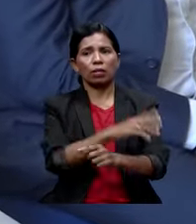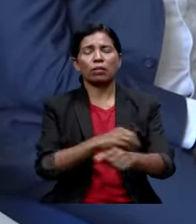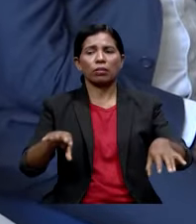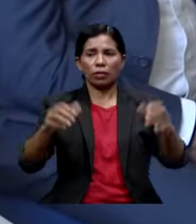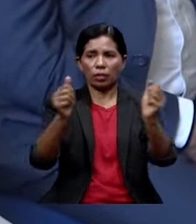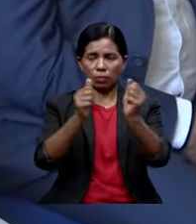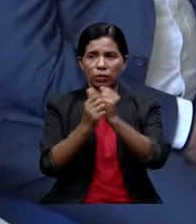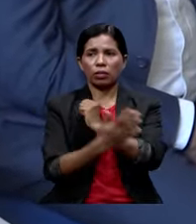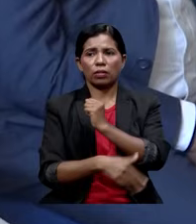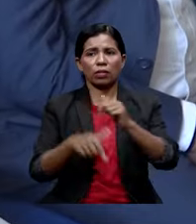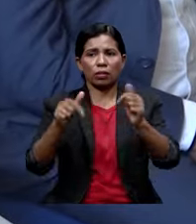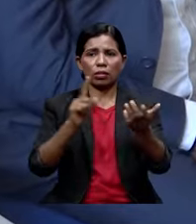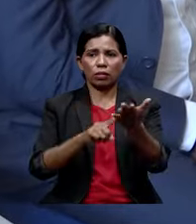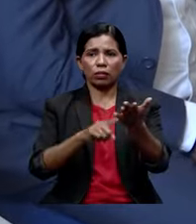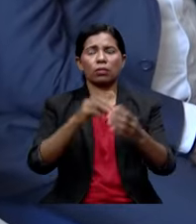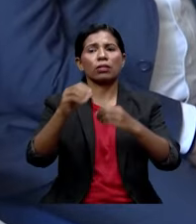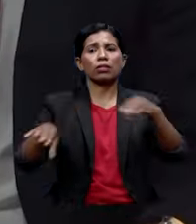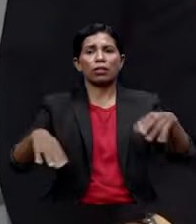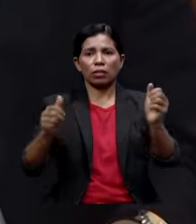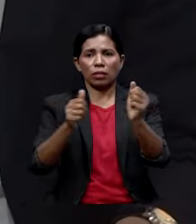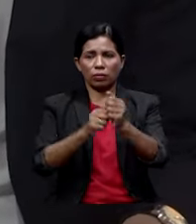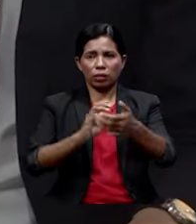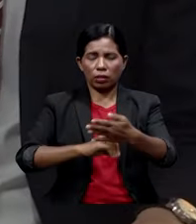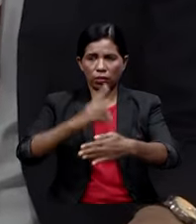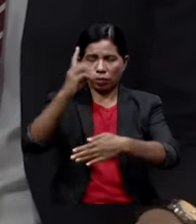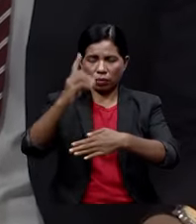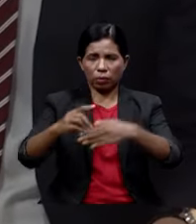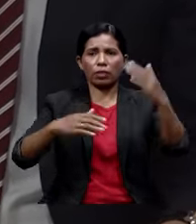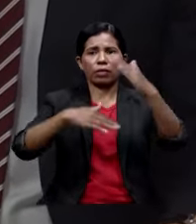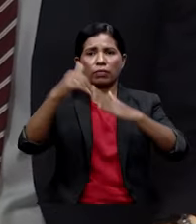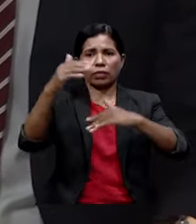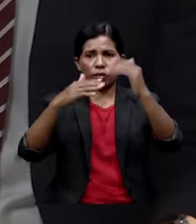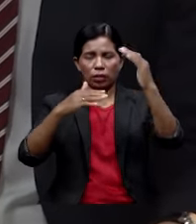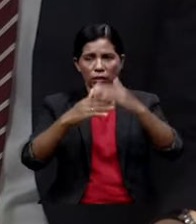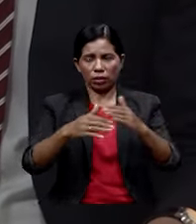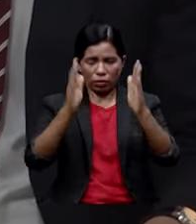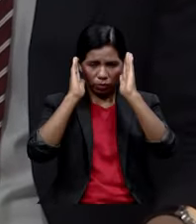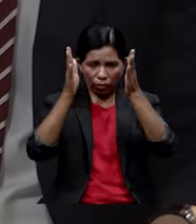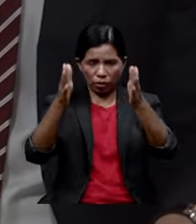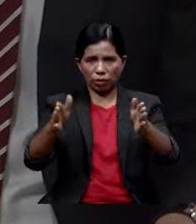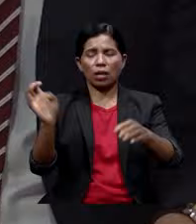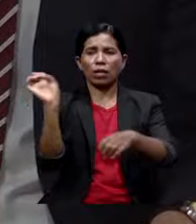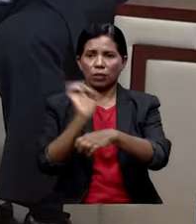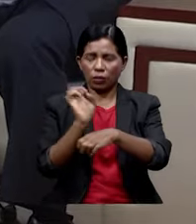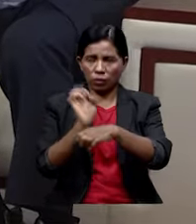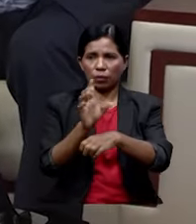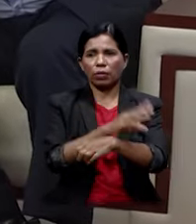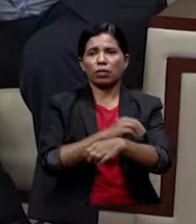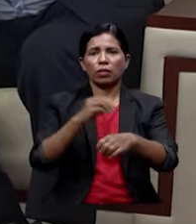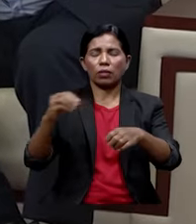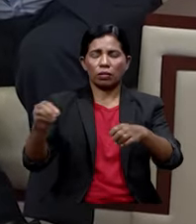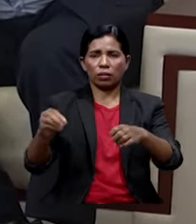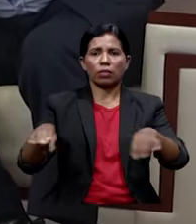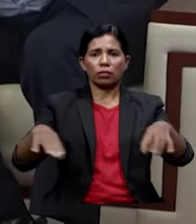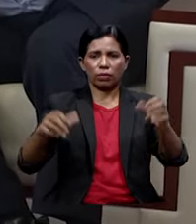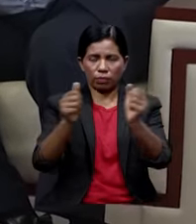relação bilateral, no discute cooperação e a área de desenvolvimento de infraestrutura, diversificação, economia, no capacitação de